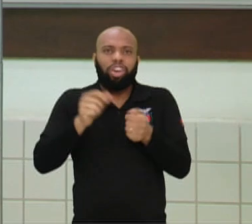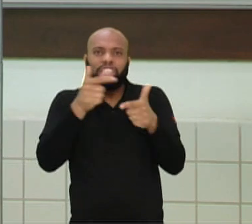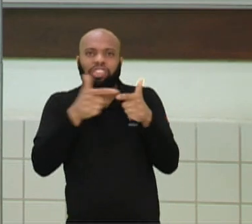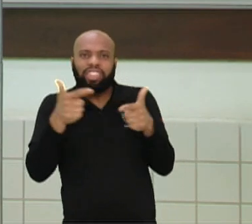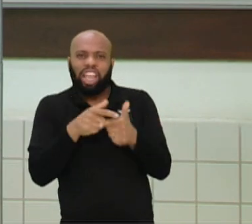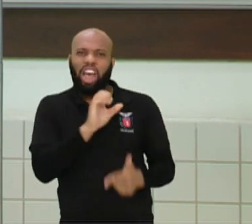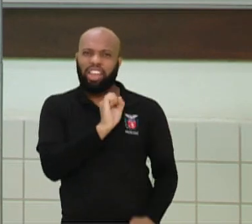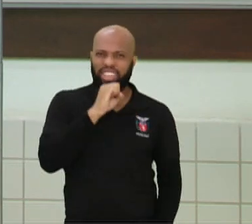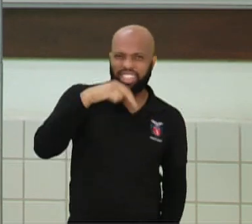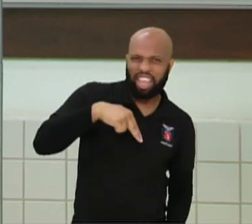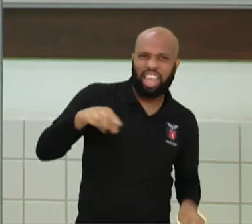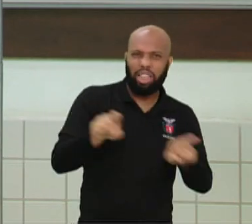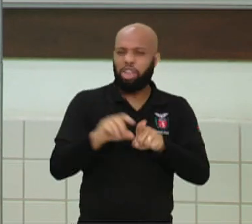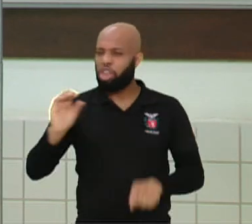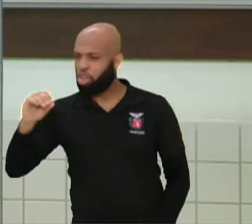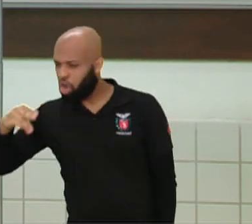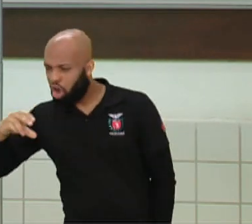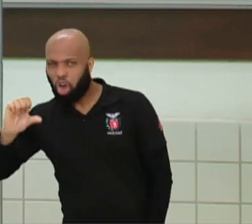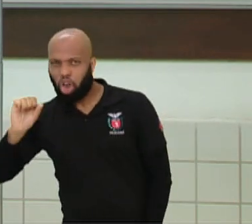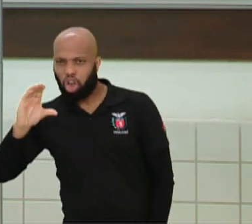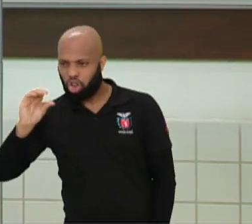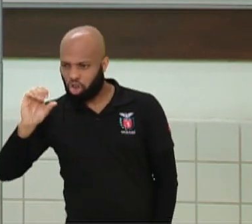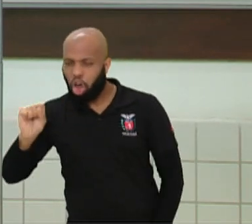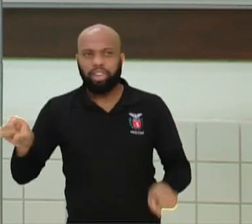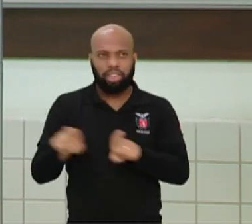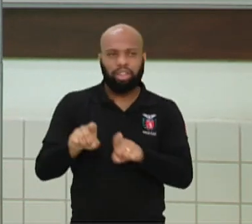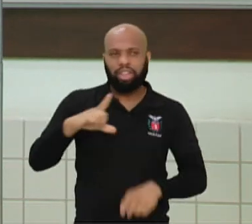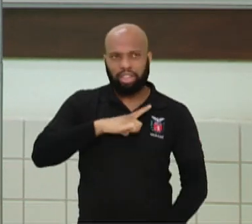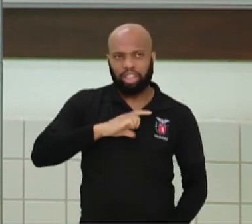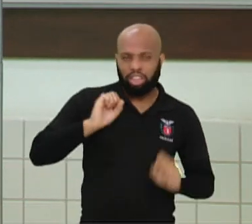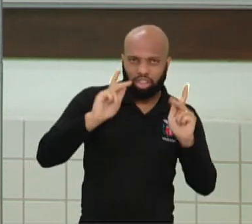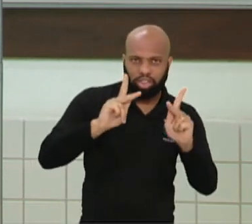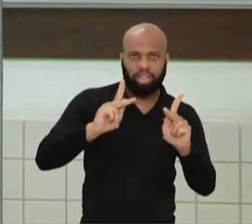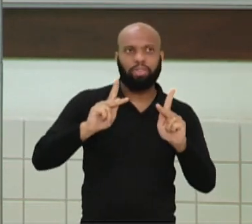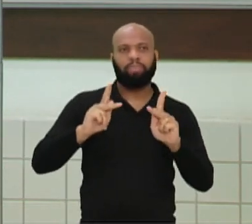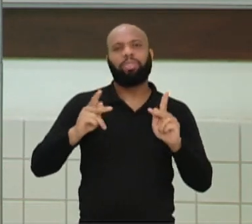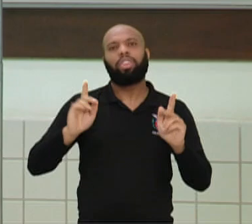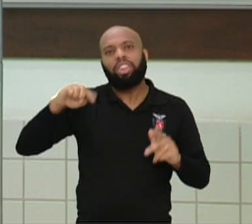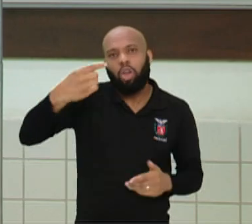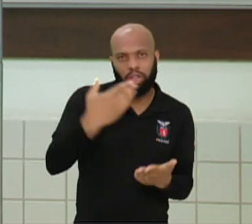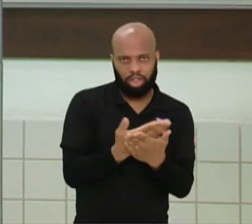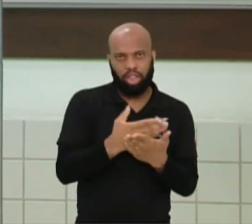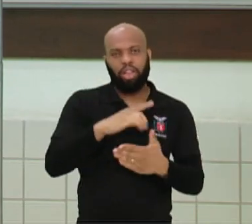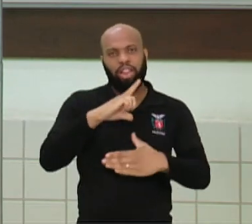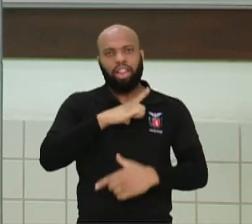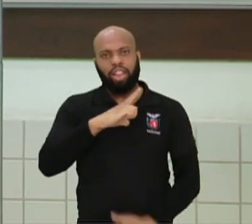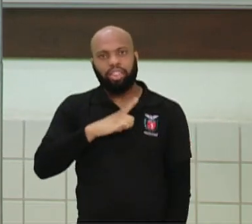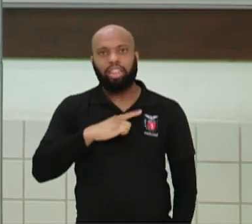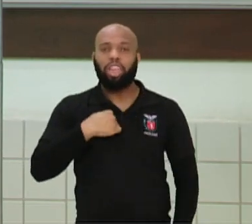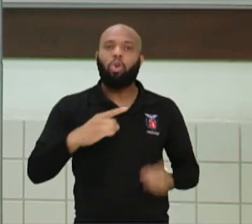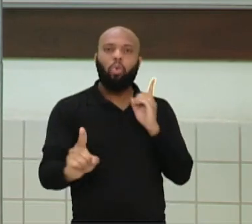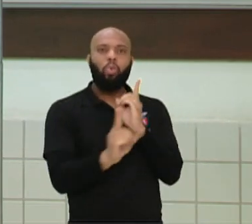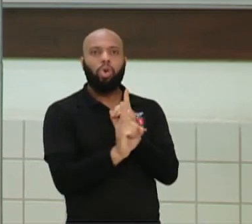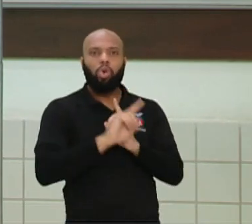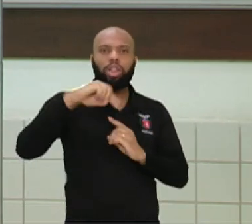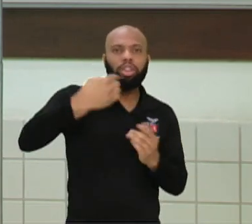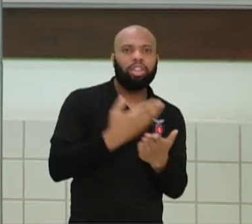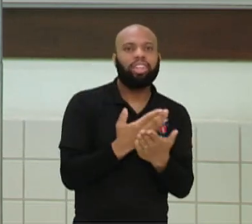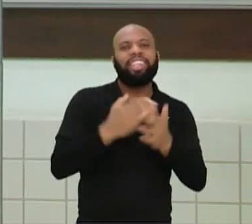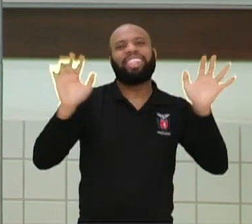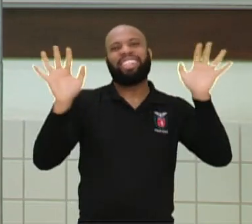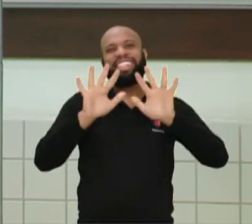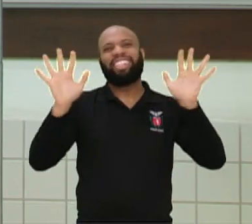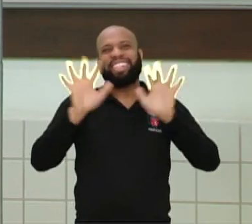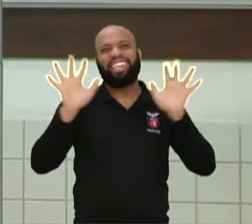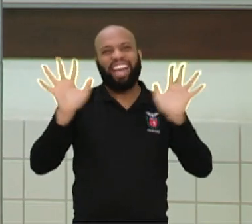números complexos na forma trigonométrica. Ok? Então, essa será a nossa próxima aula. A gente se vê daqui a